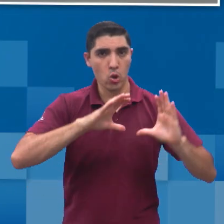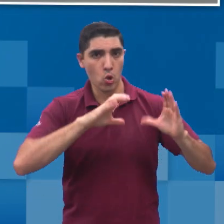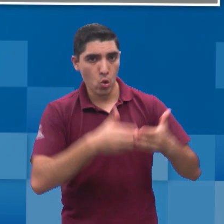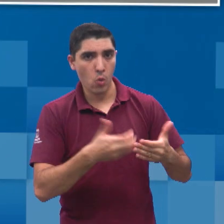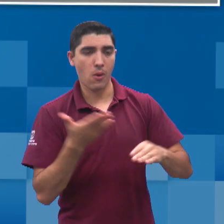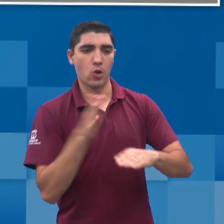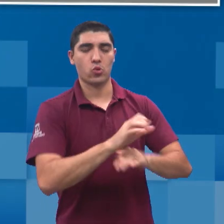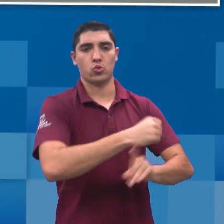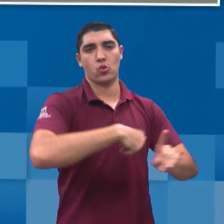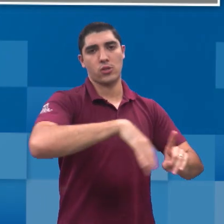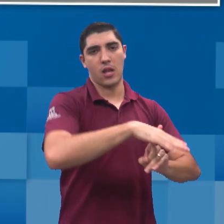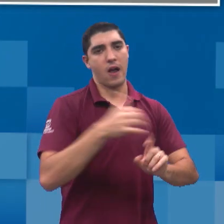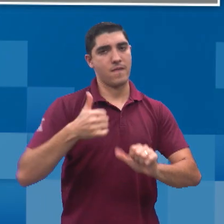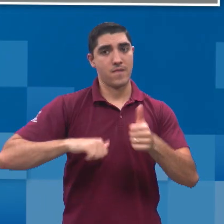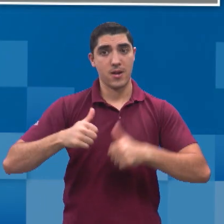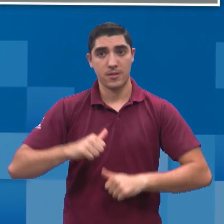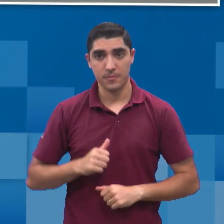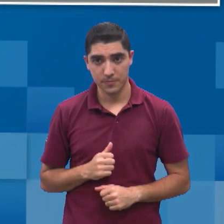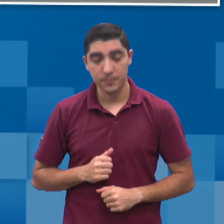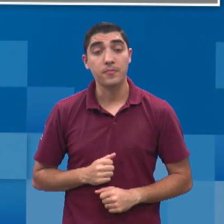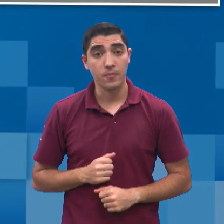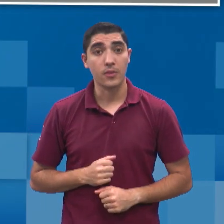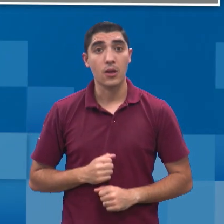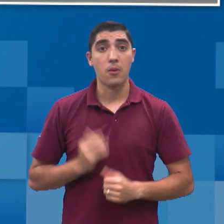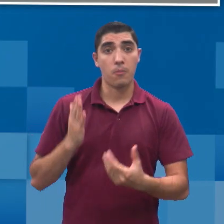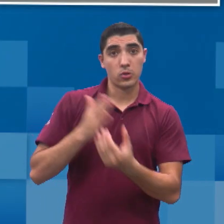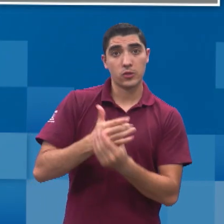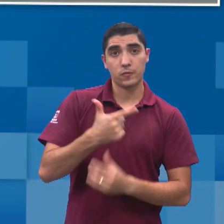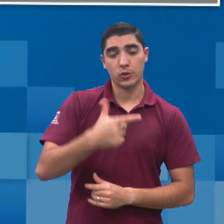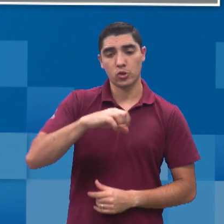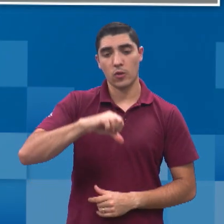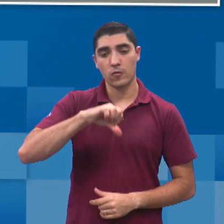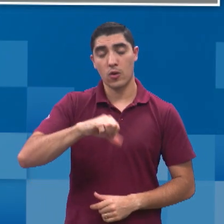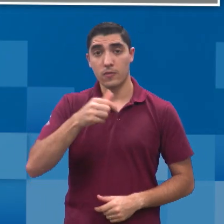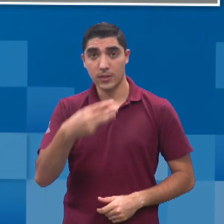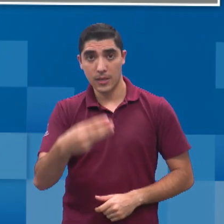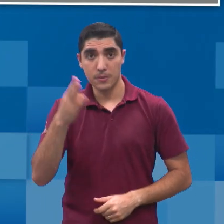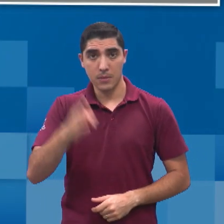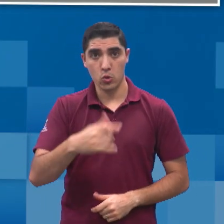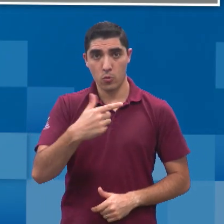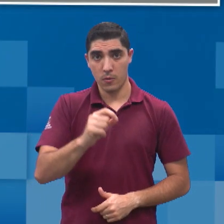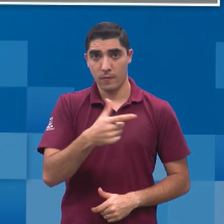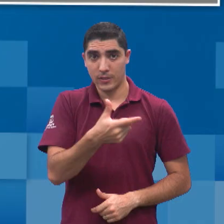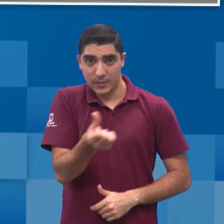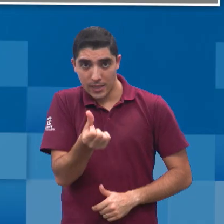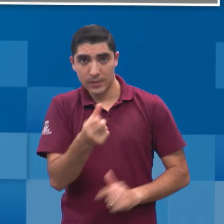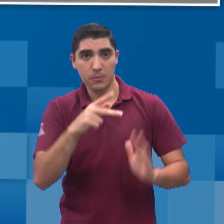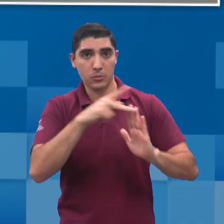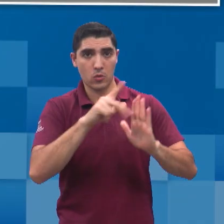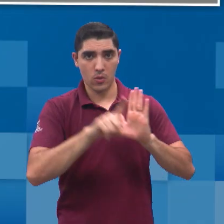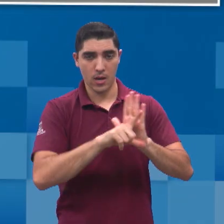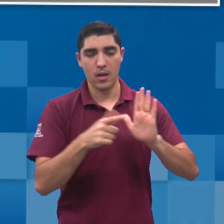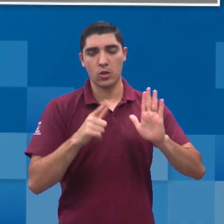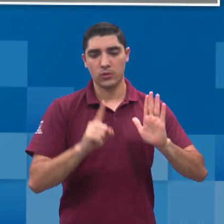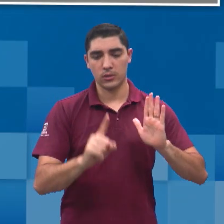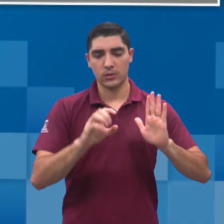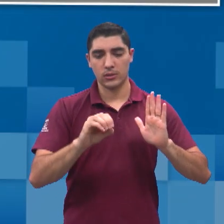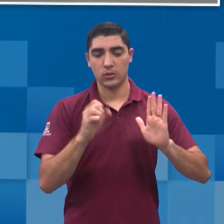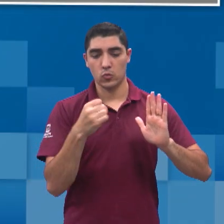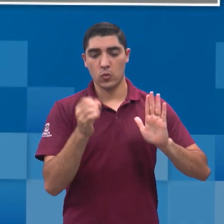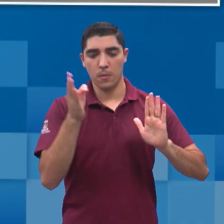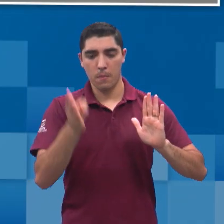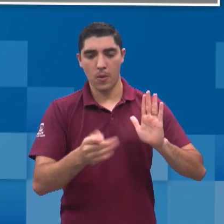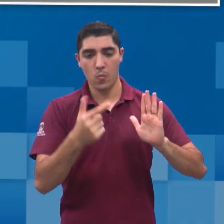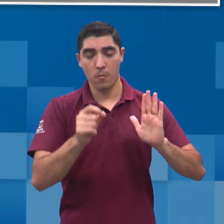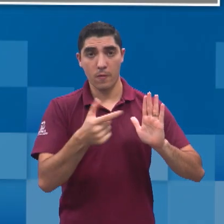Social. Processo número 2993/2026. Projeto de lei número